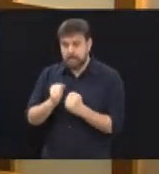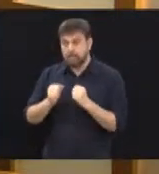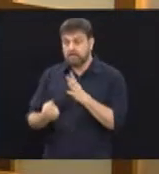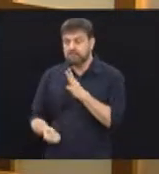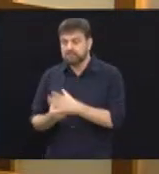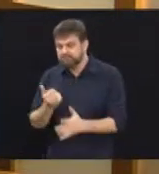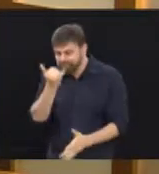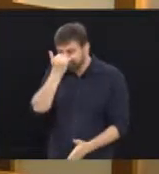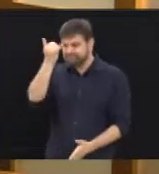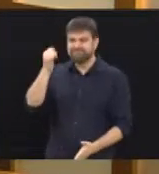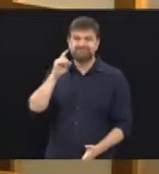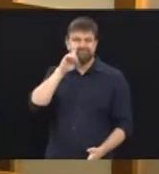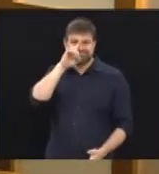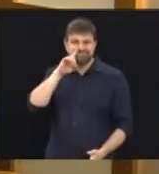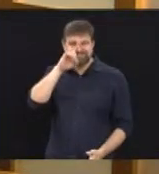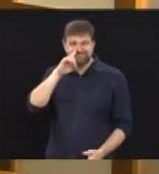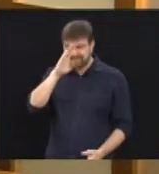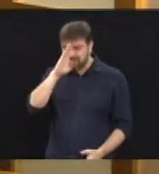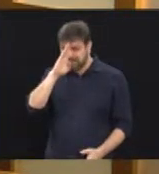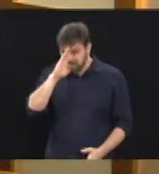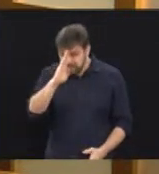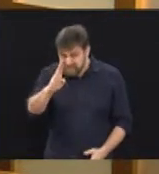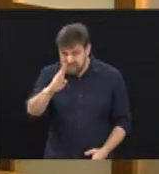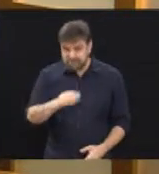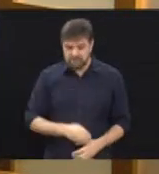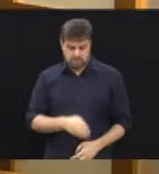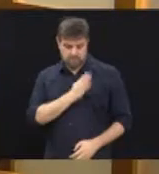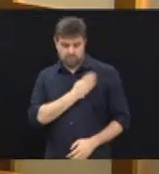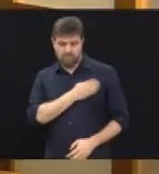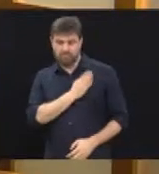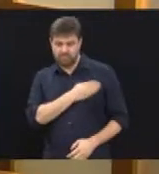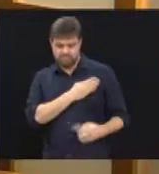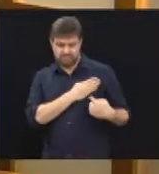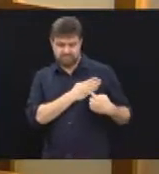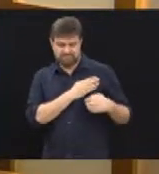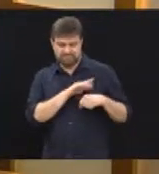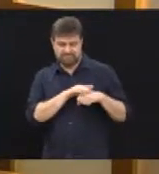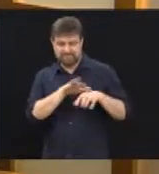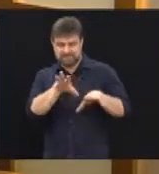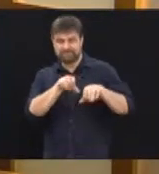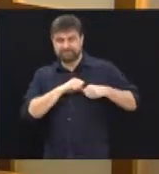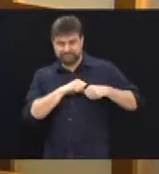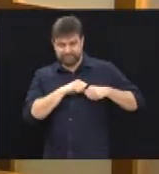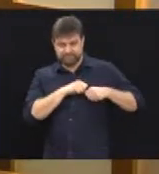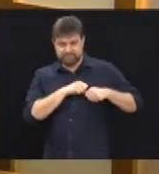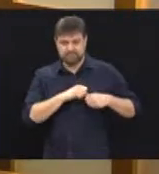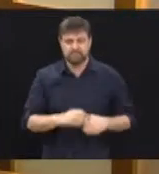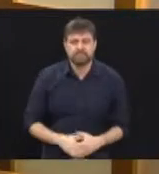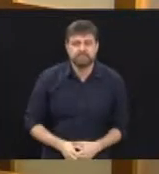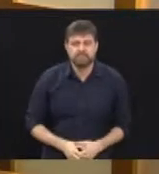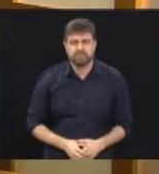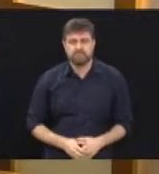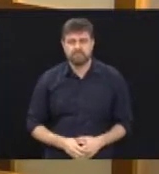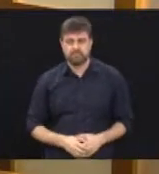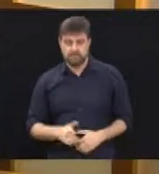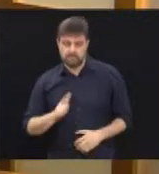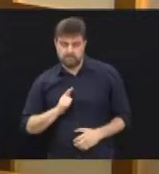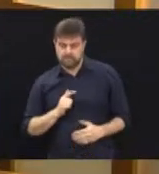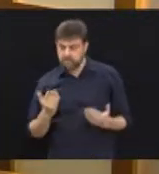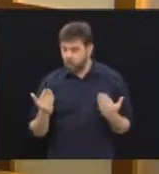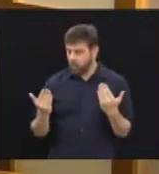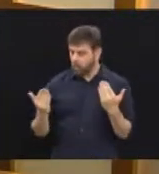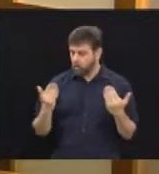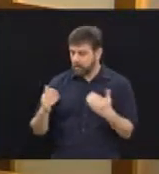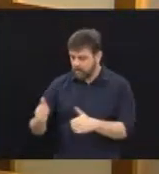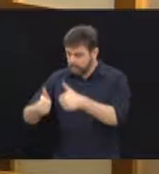riscos, principalmente em relação a doenças cardiovasculares, de modo que entre os riscos e benefícios,